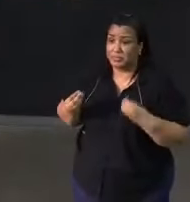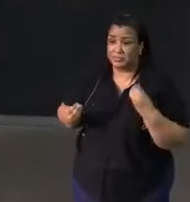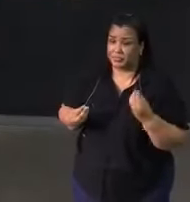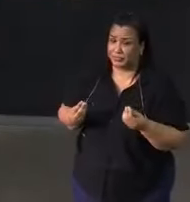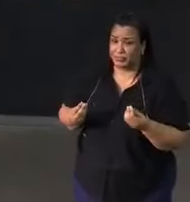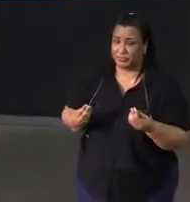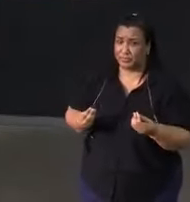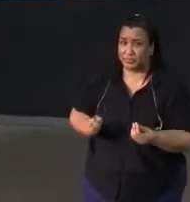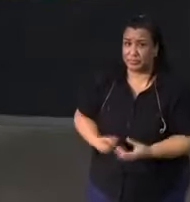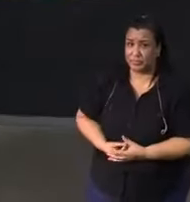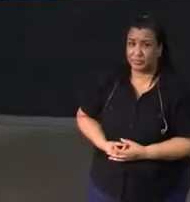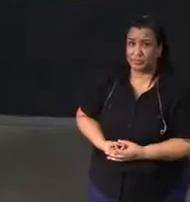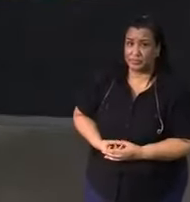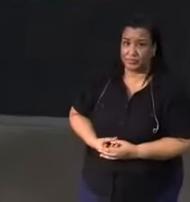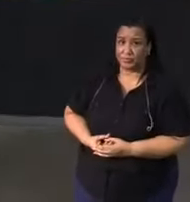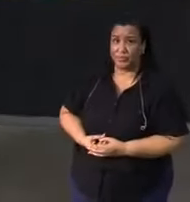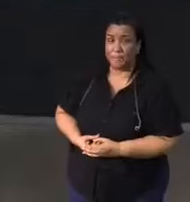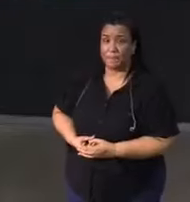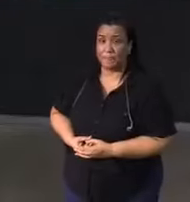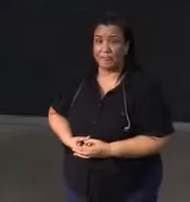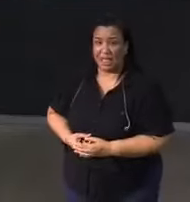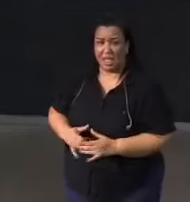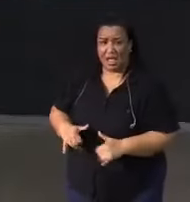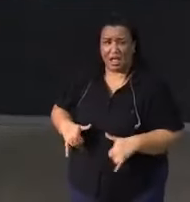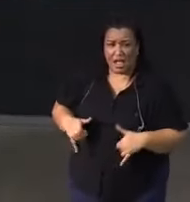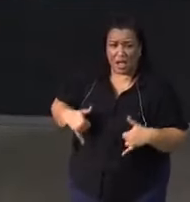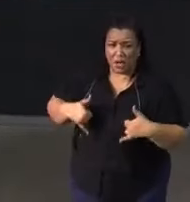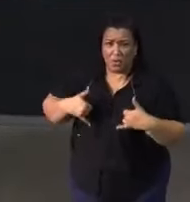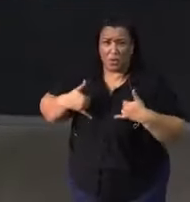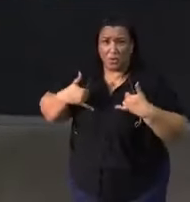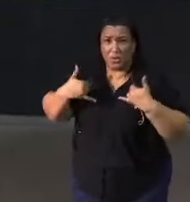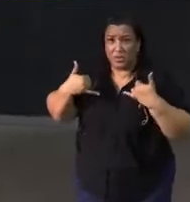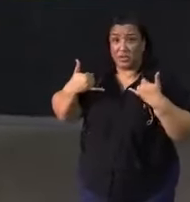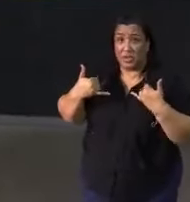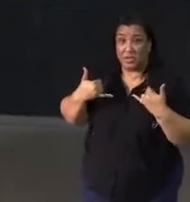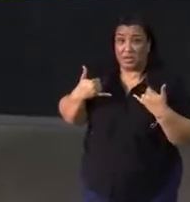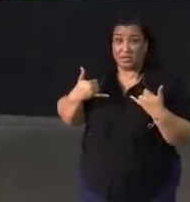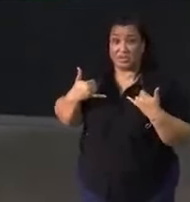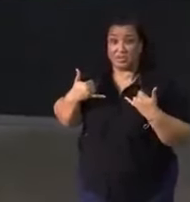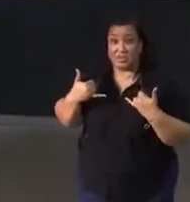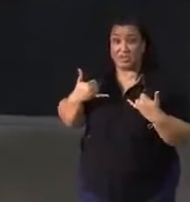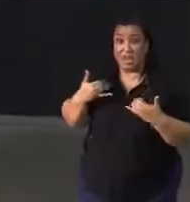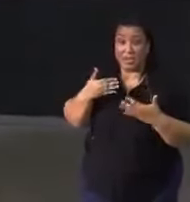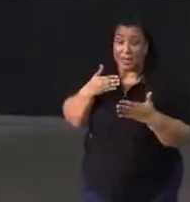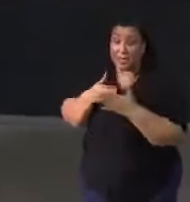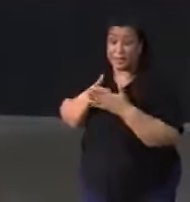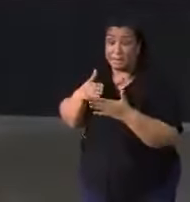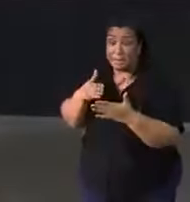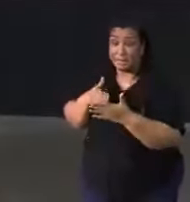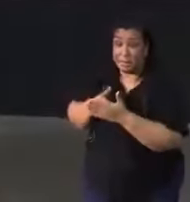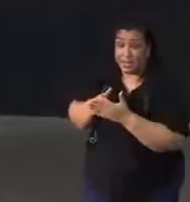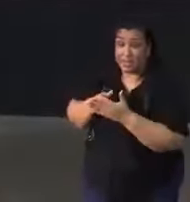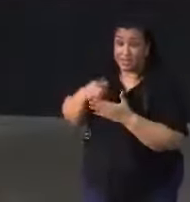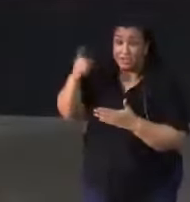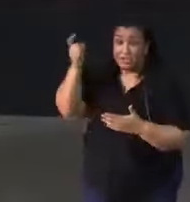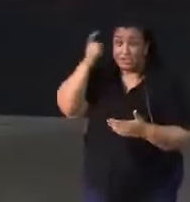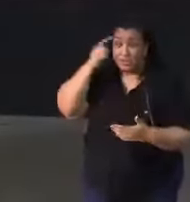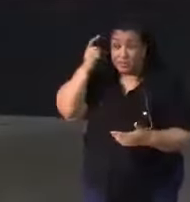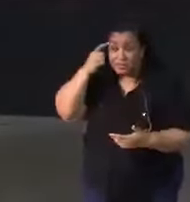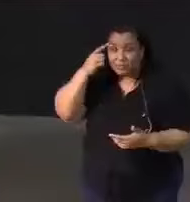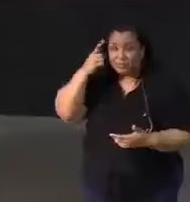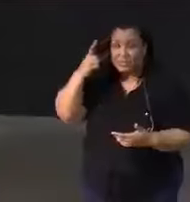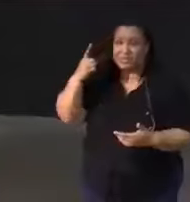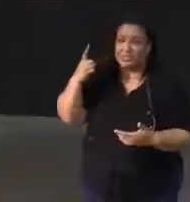polarização, esse senso crítico, essa arrogância, faz com que a gente não ouça mais ninguém que não esteja